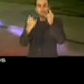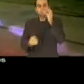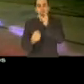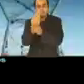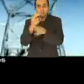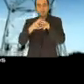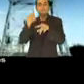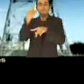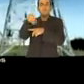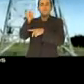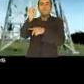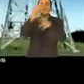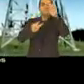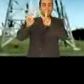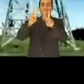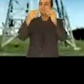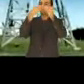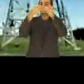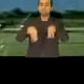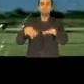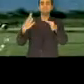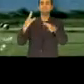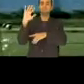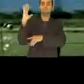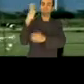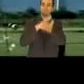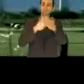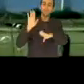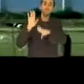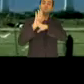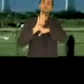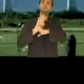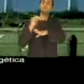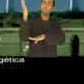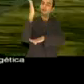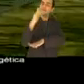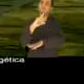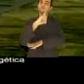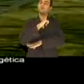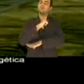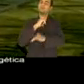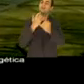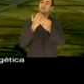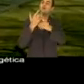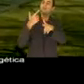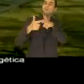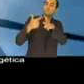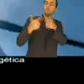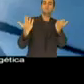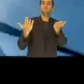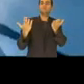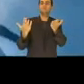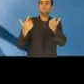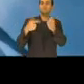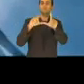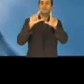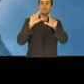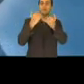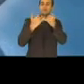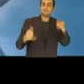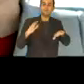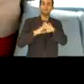Essa energia gerada pelos ventos não agride o meio ambiente e contribui para que o Brasil tenha a matriz energética mais